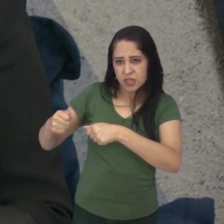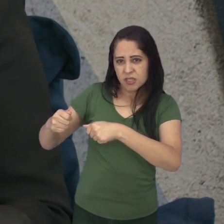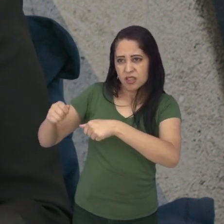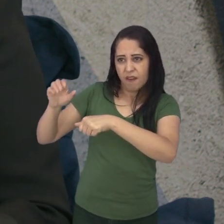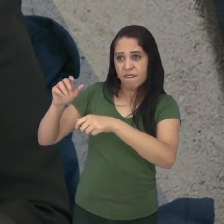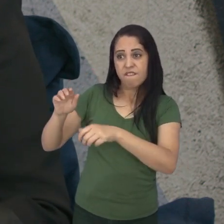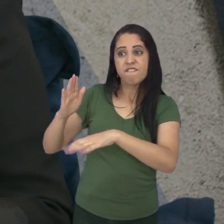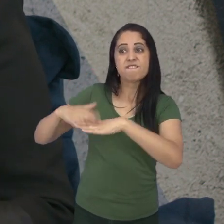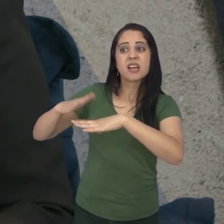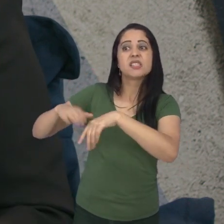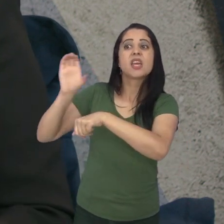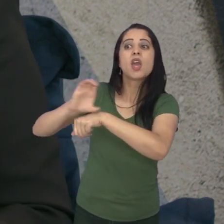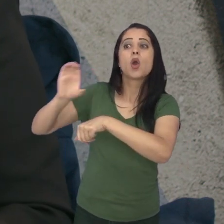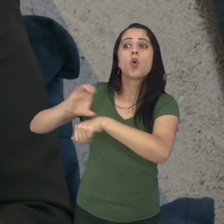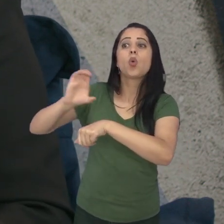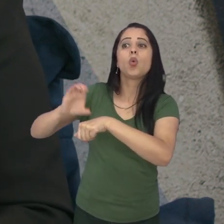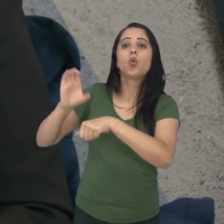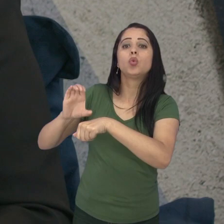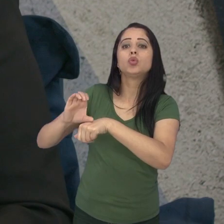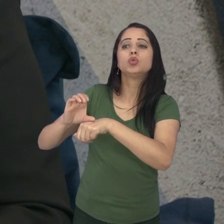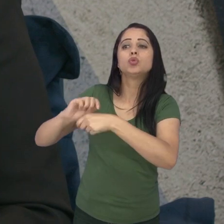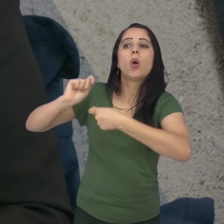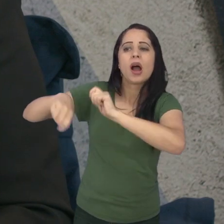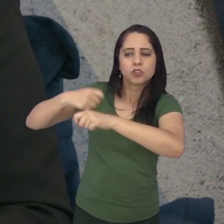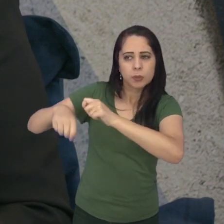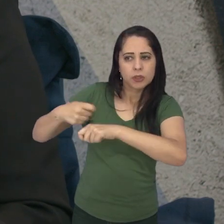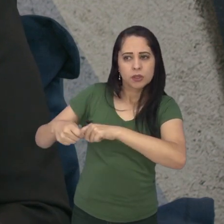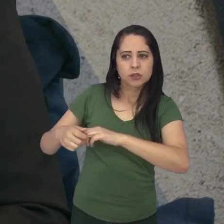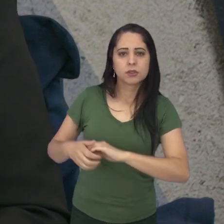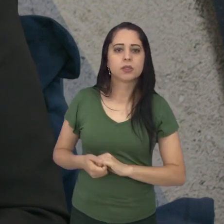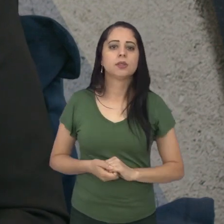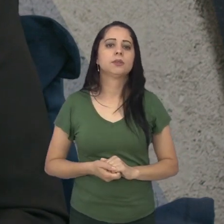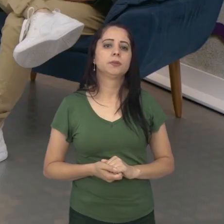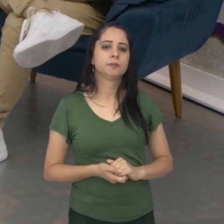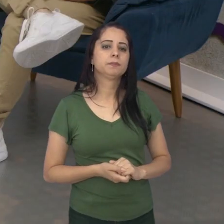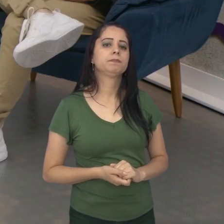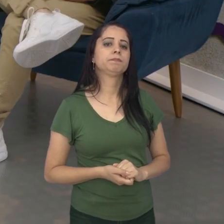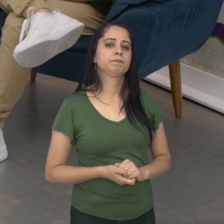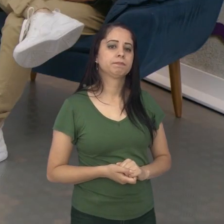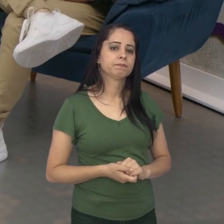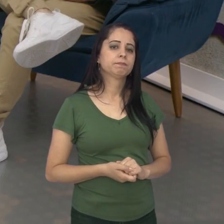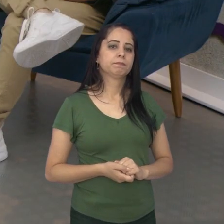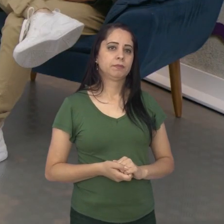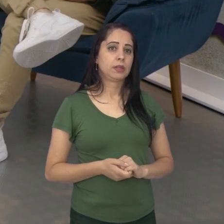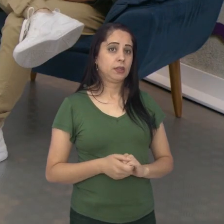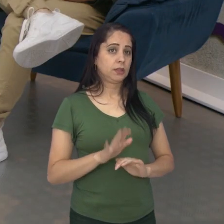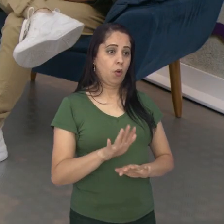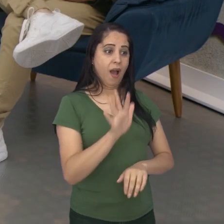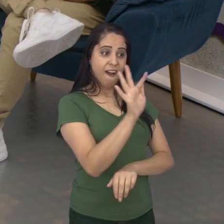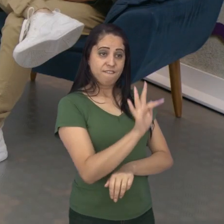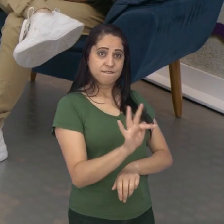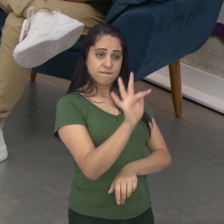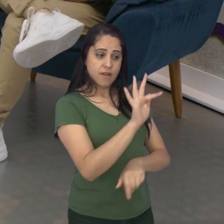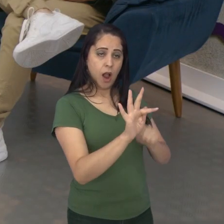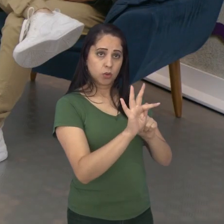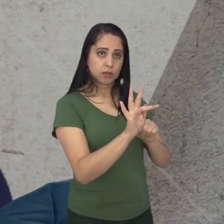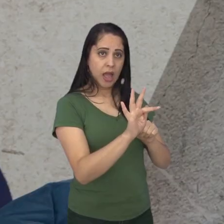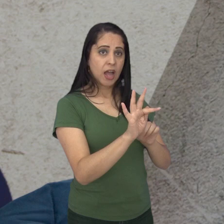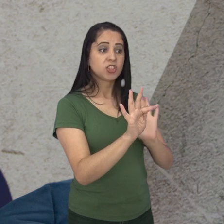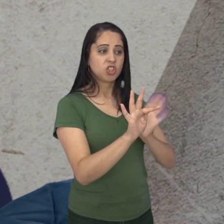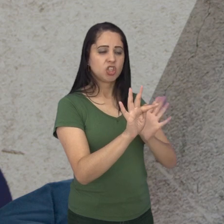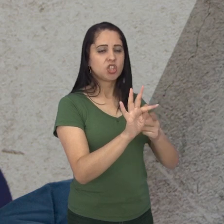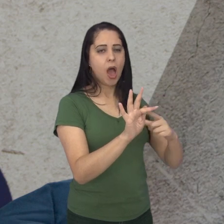saber administrar, para empreender? Se faz necessário? Então, o próprio curso de graduação, ele já dá